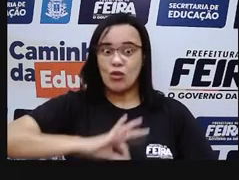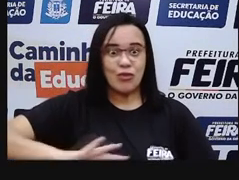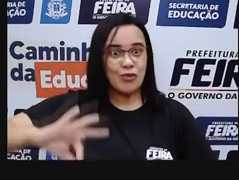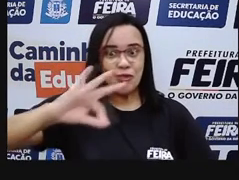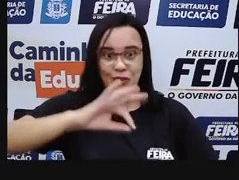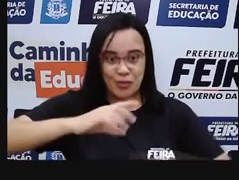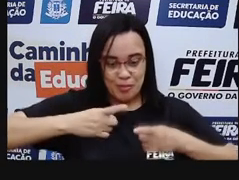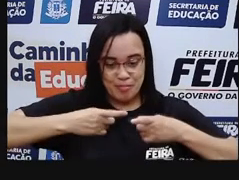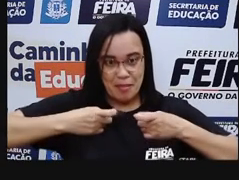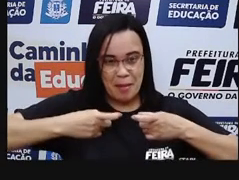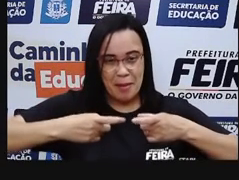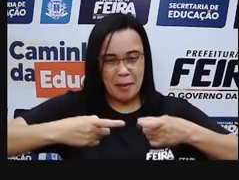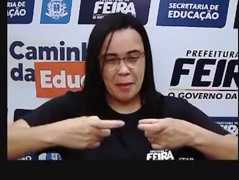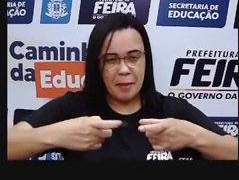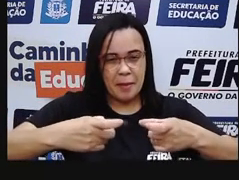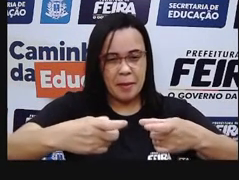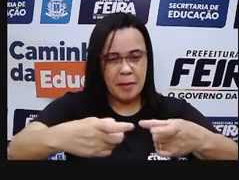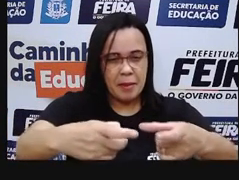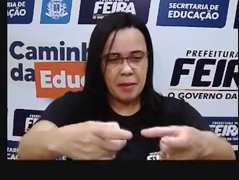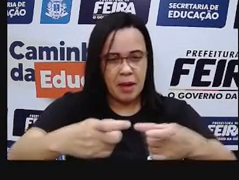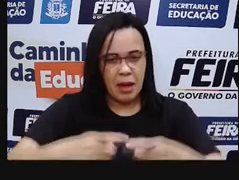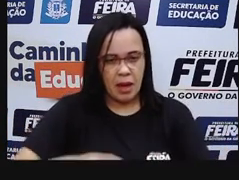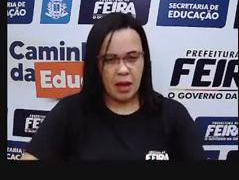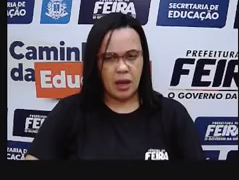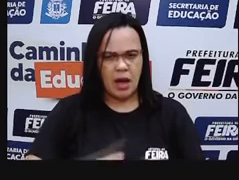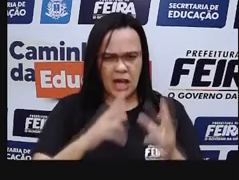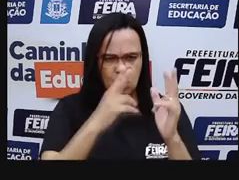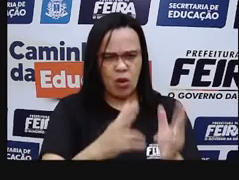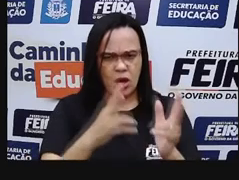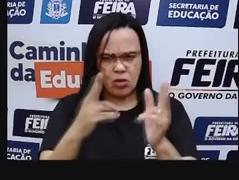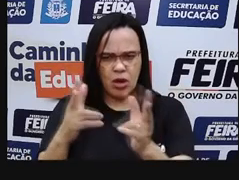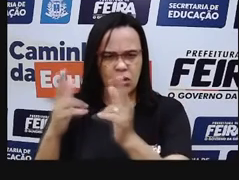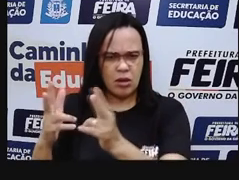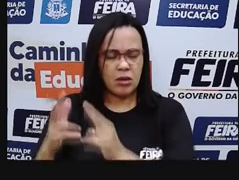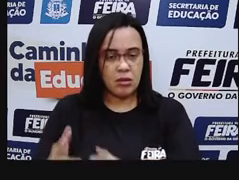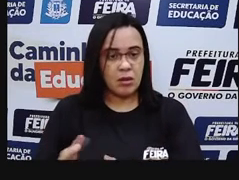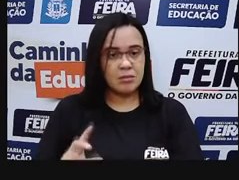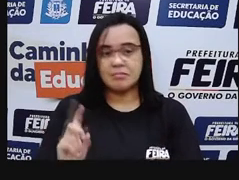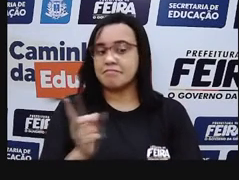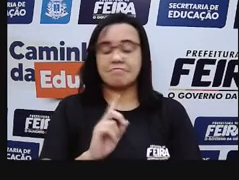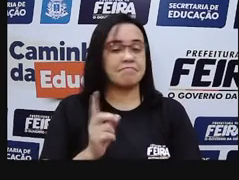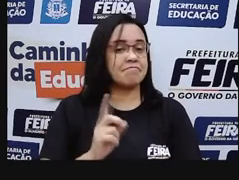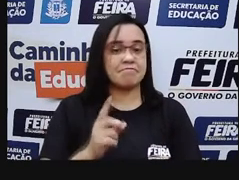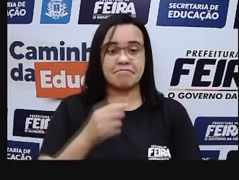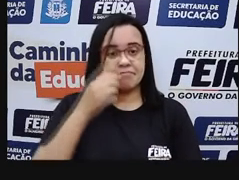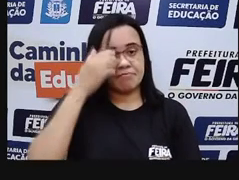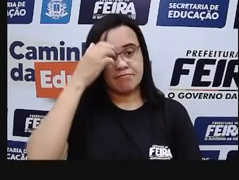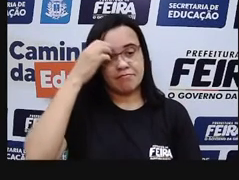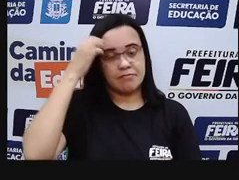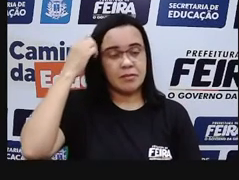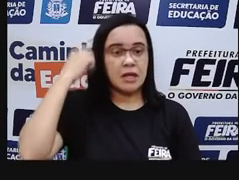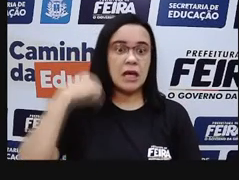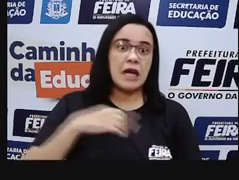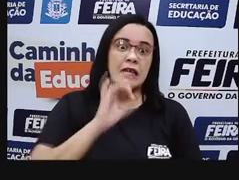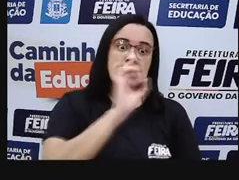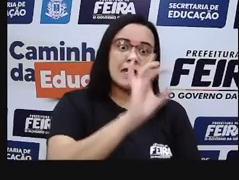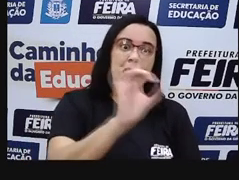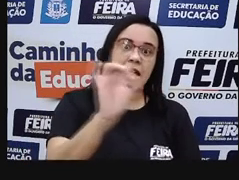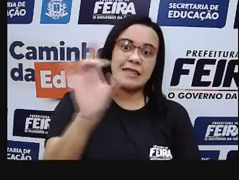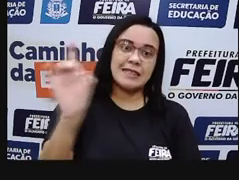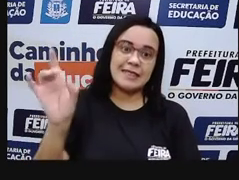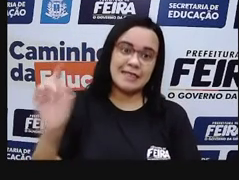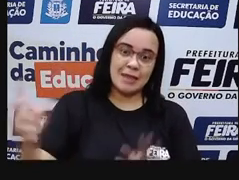que estão da Guerra fazem as mesmas coisas têm a mesma função não é eles vão até especificidades